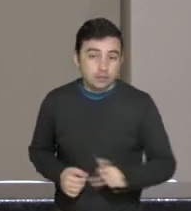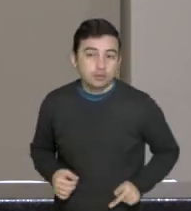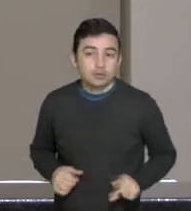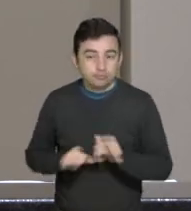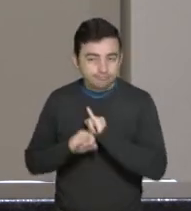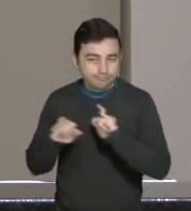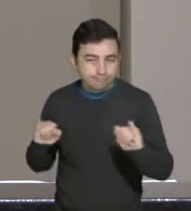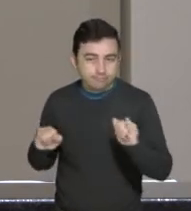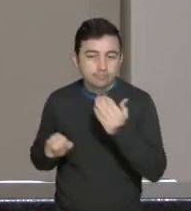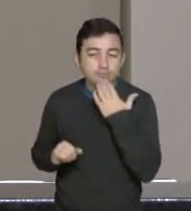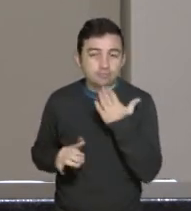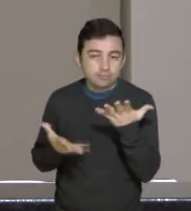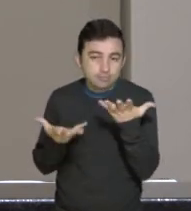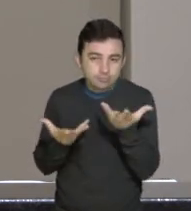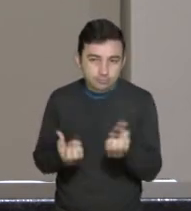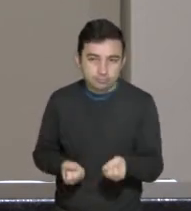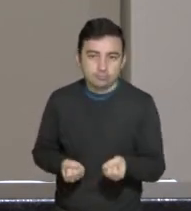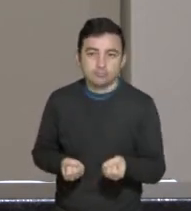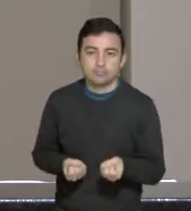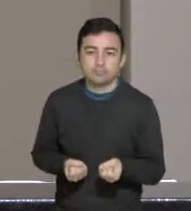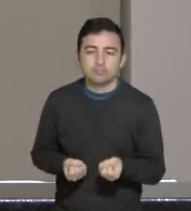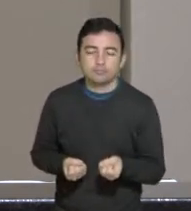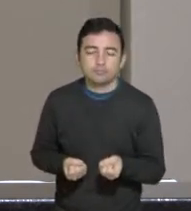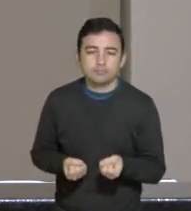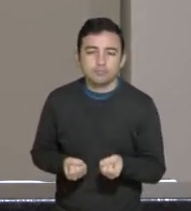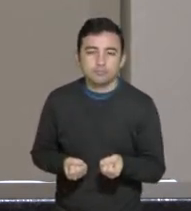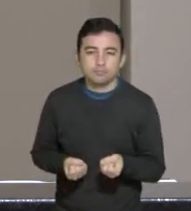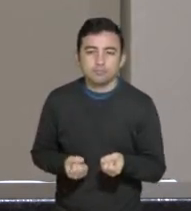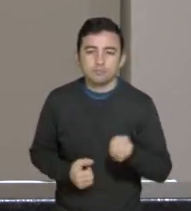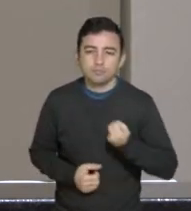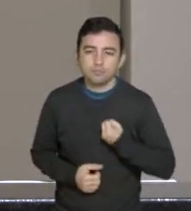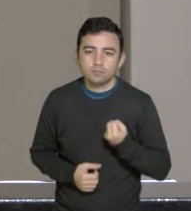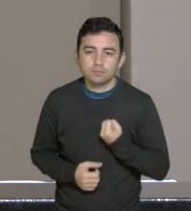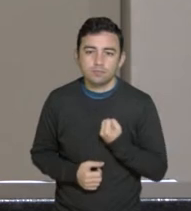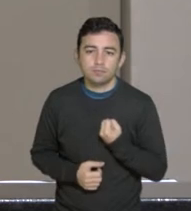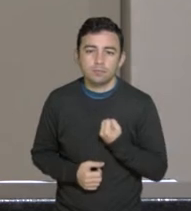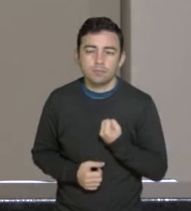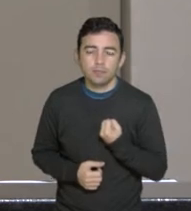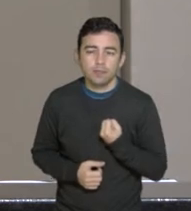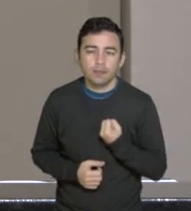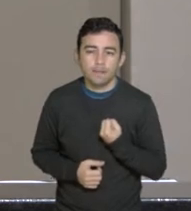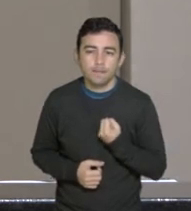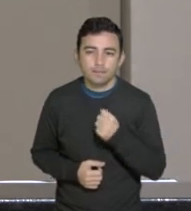que defere os seguintes requerimentos. Requerimentos